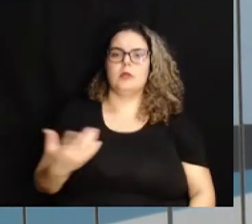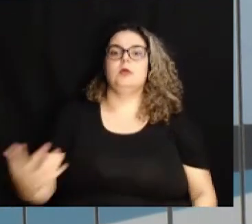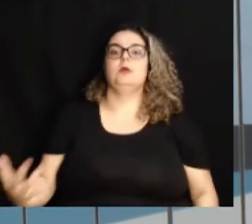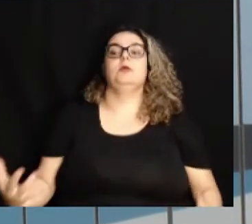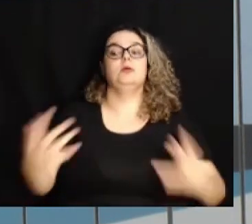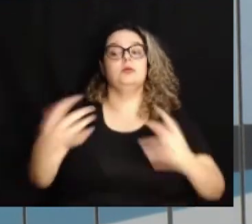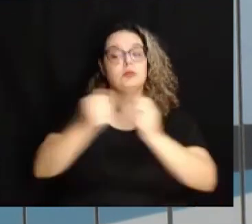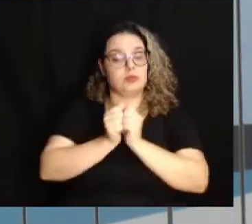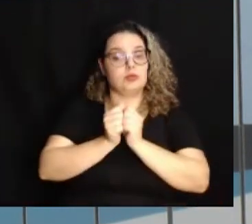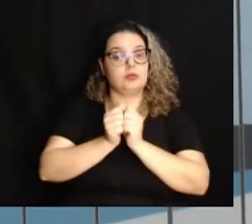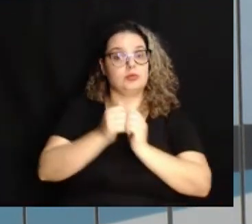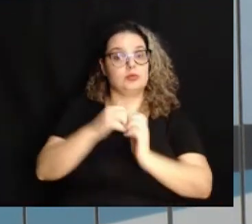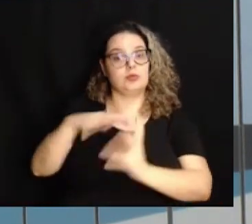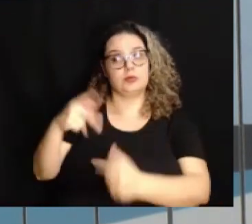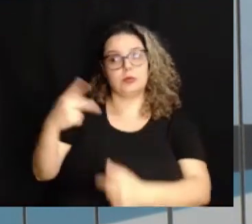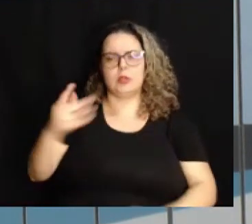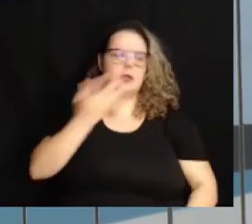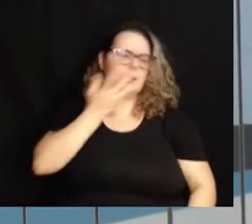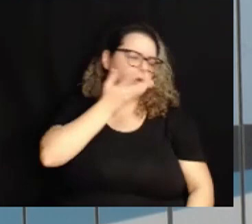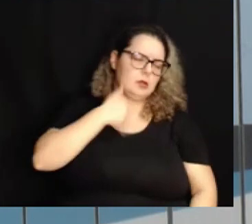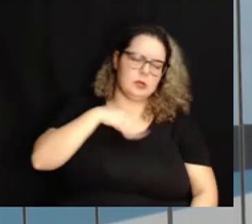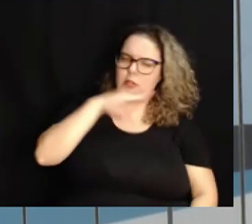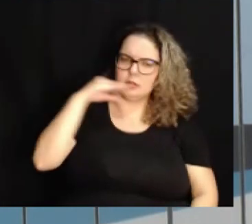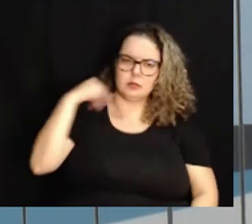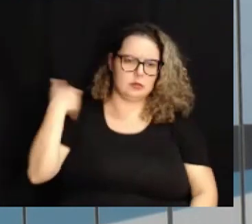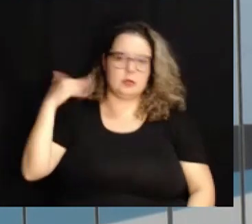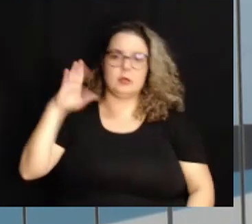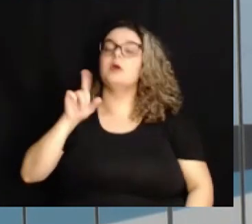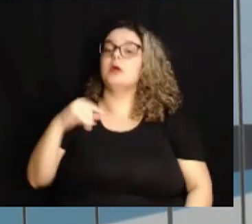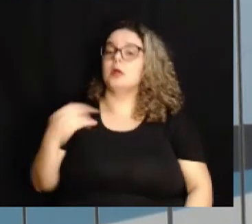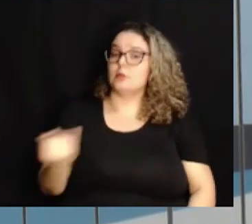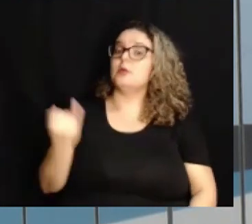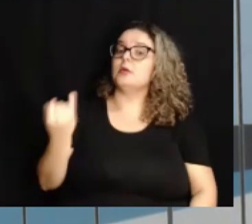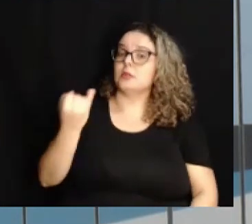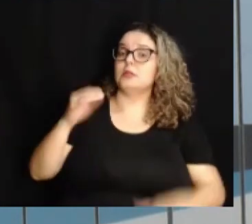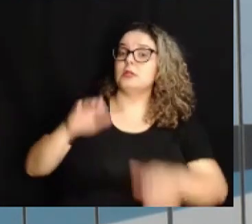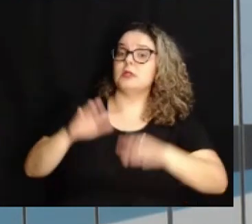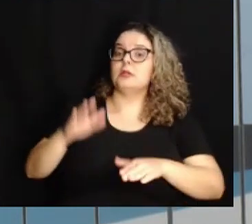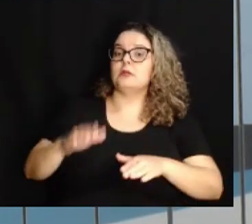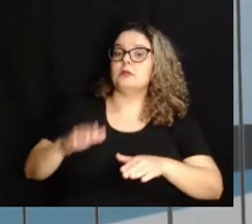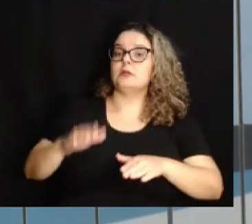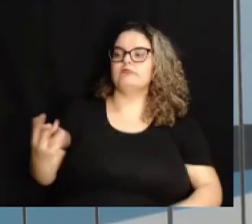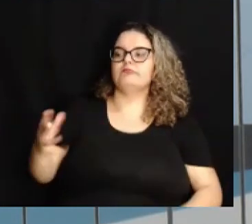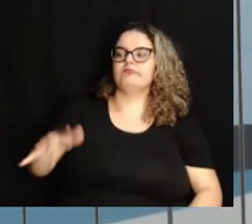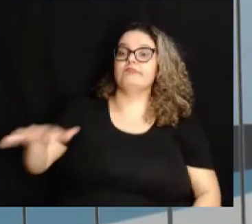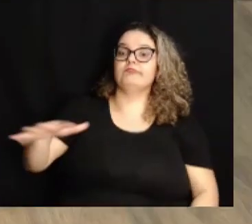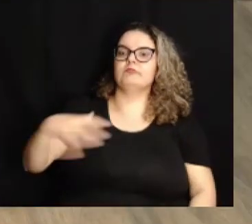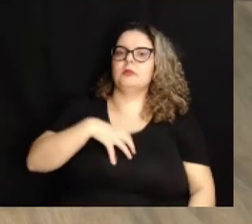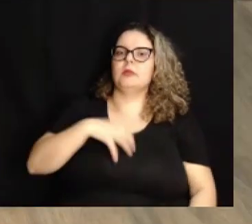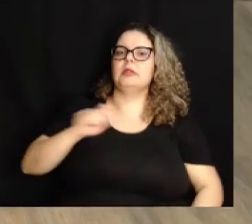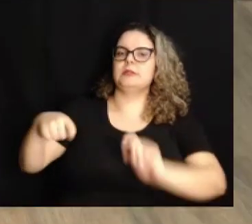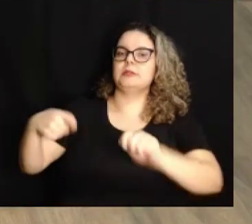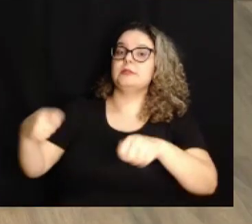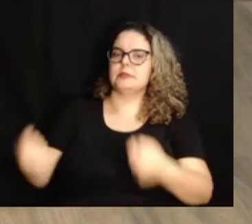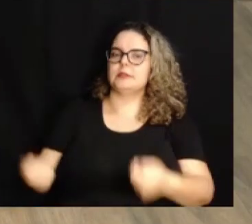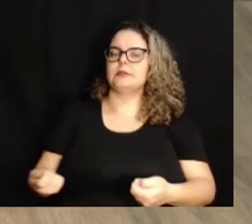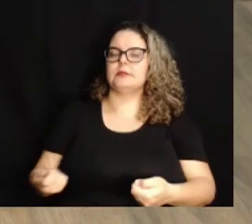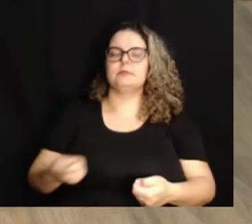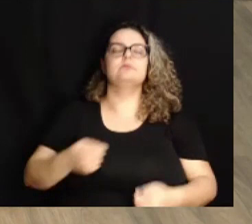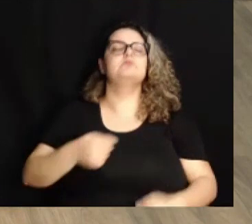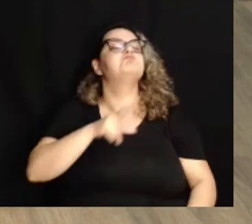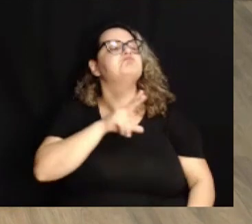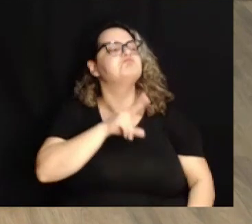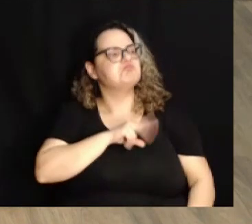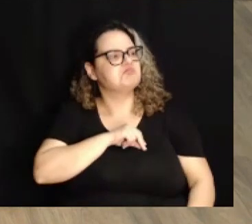seja criança, adolescente ou adulto, é muito importante, porque às vezes ela está terceirizando esses sinais. Nossa, muito interessante o